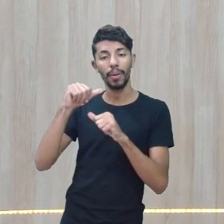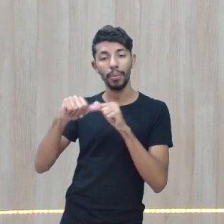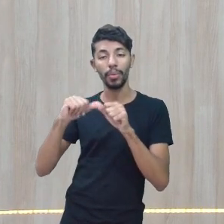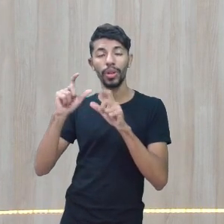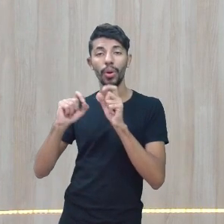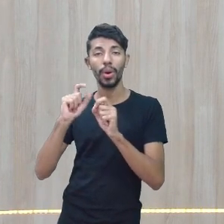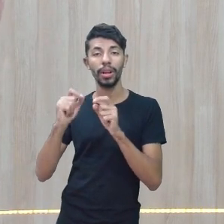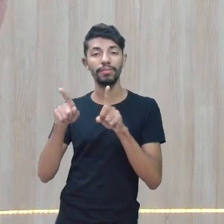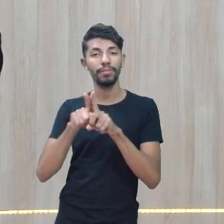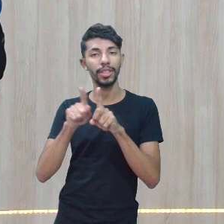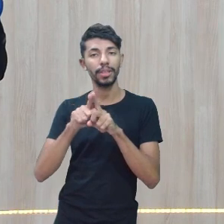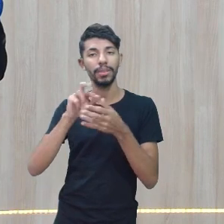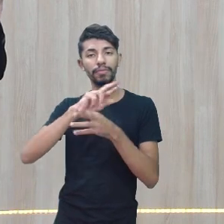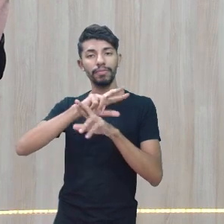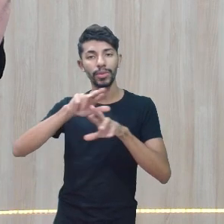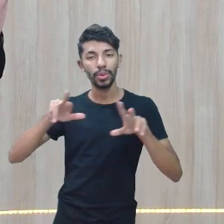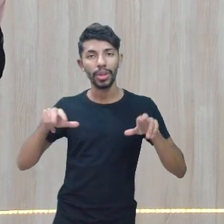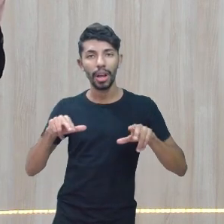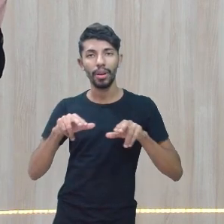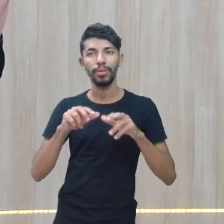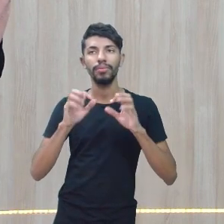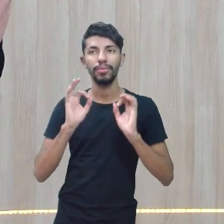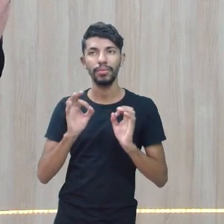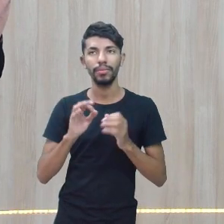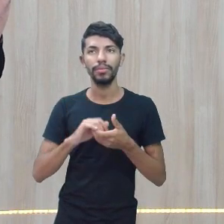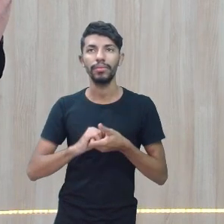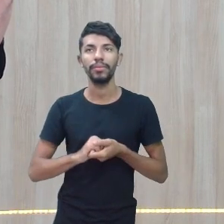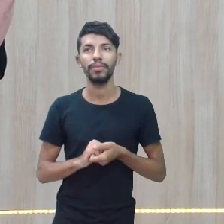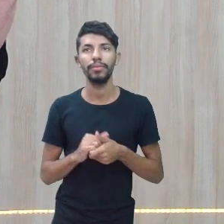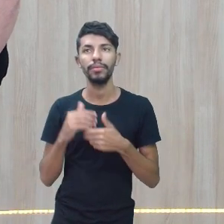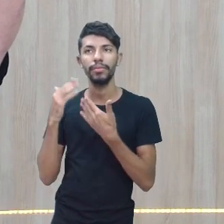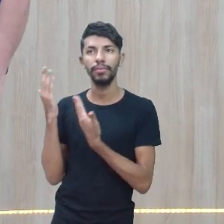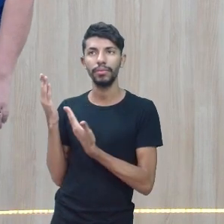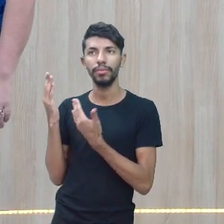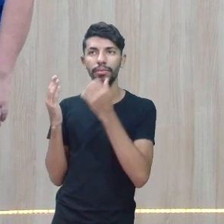plural, tá? Então, vamos ver.